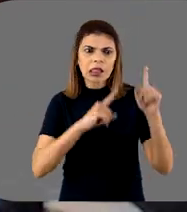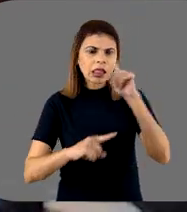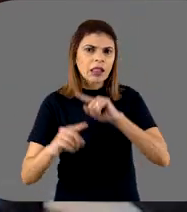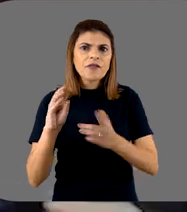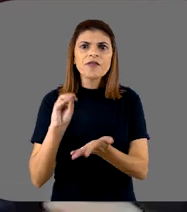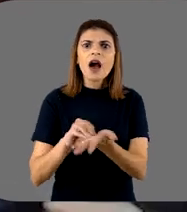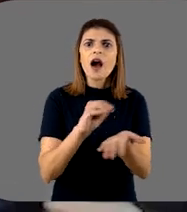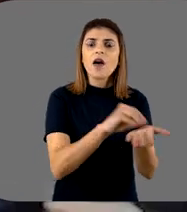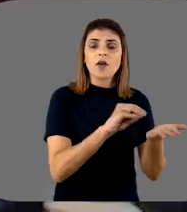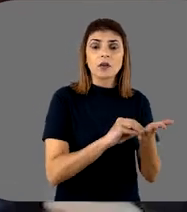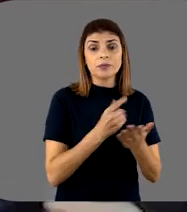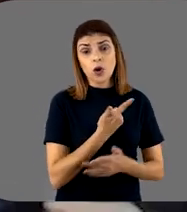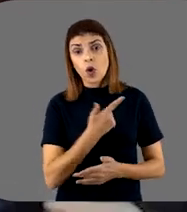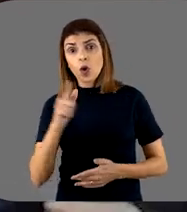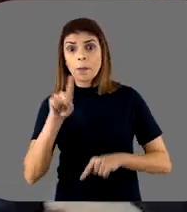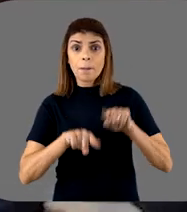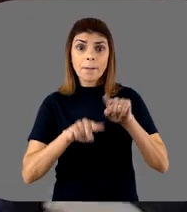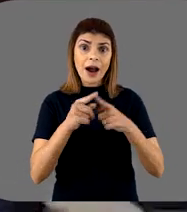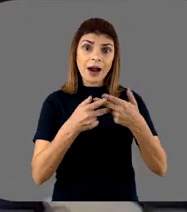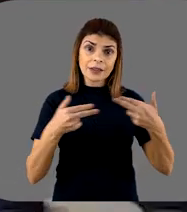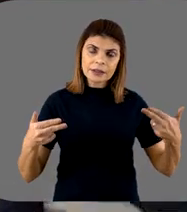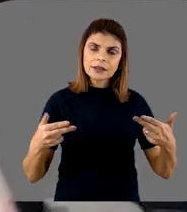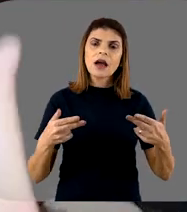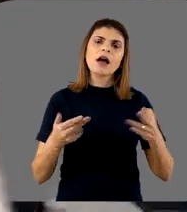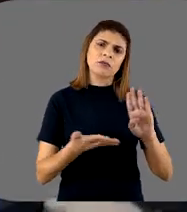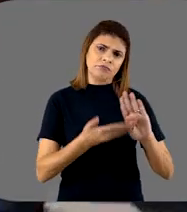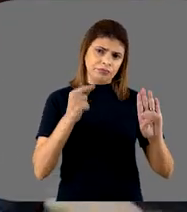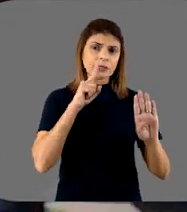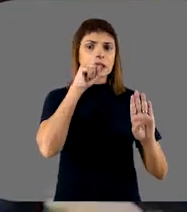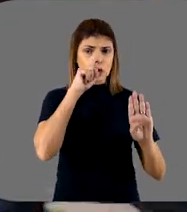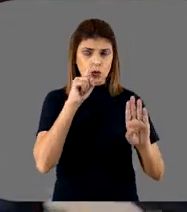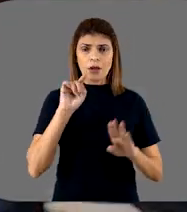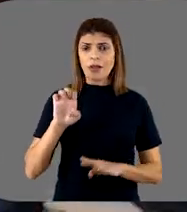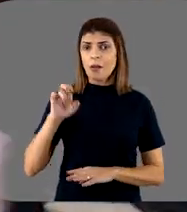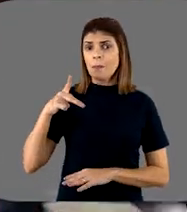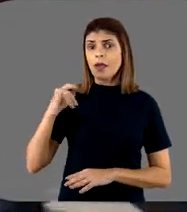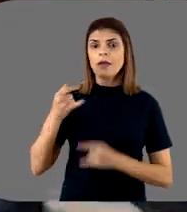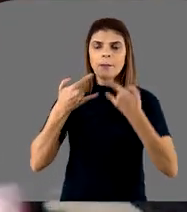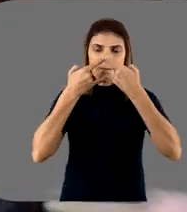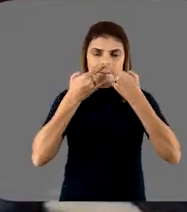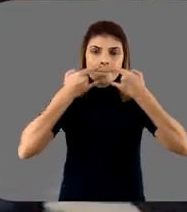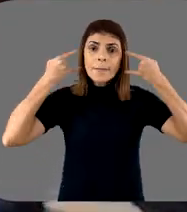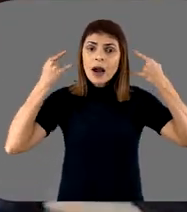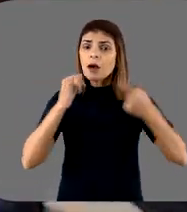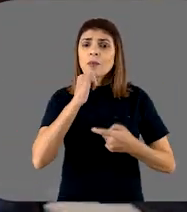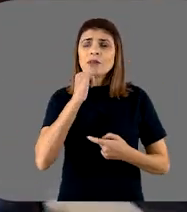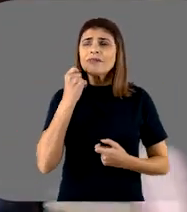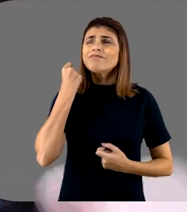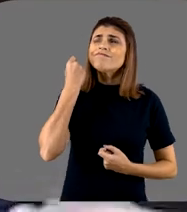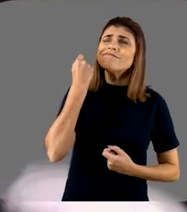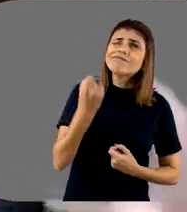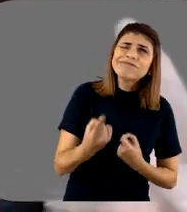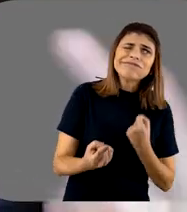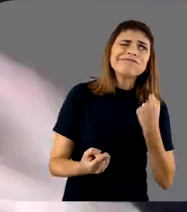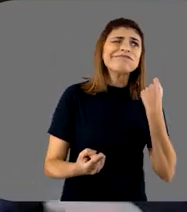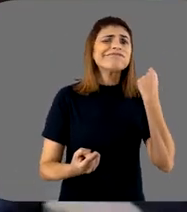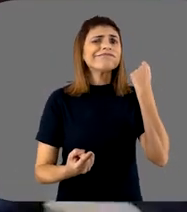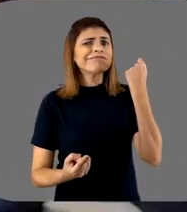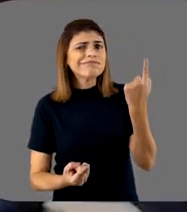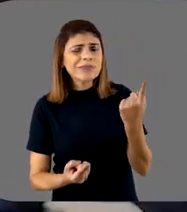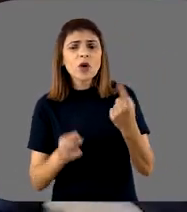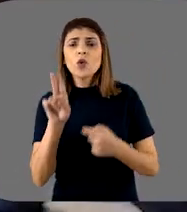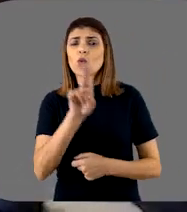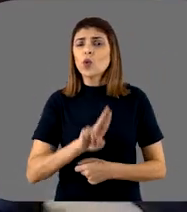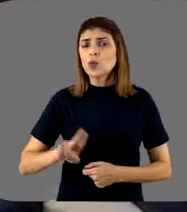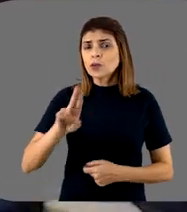ter escassez outros materiais outros epi que a gente nunca usou a máscara por exemplo era pontual né a